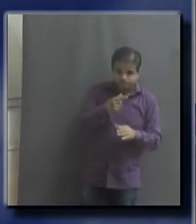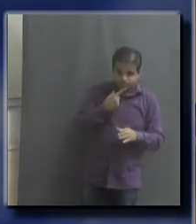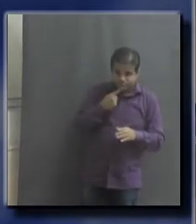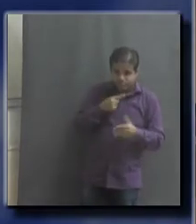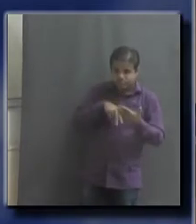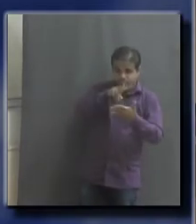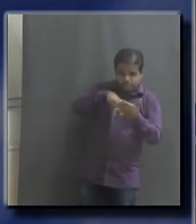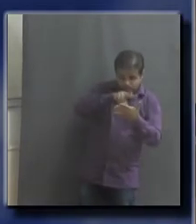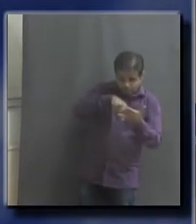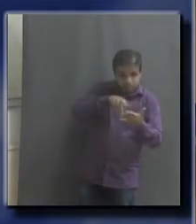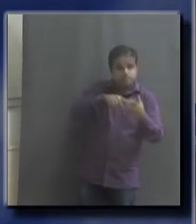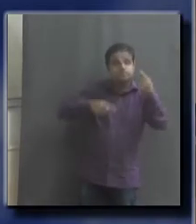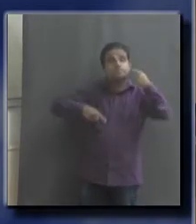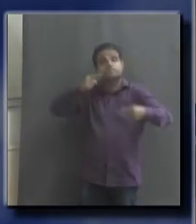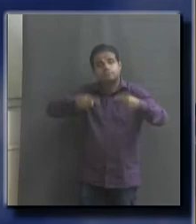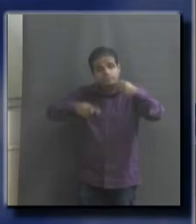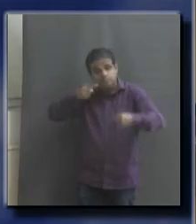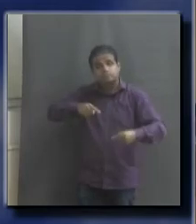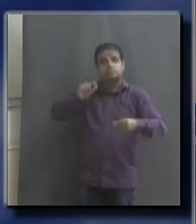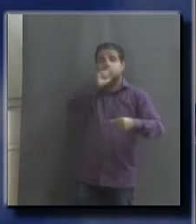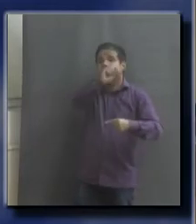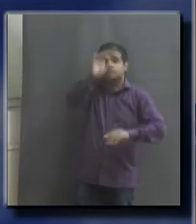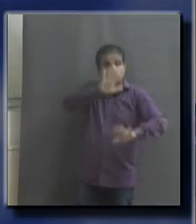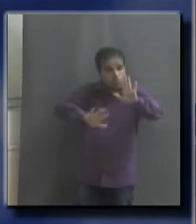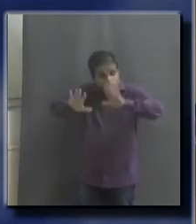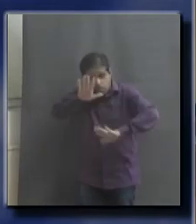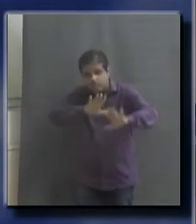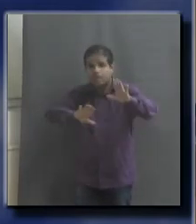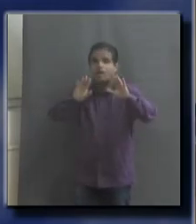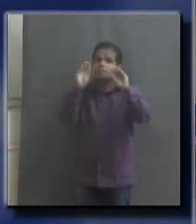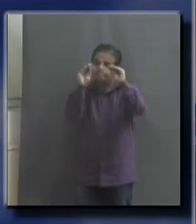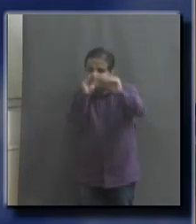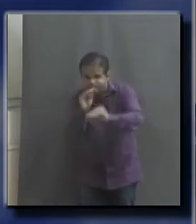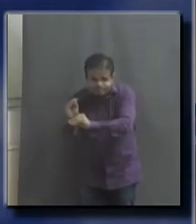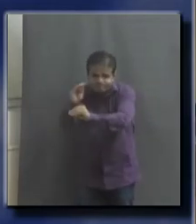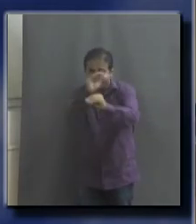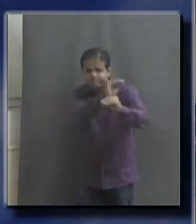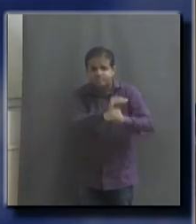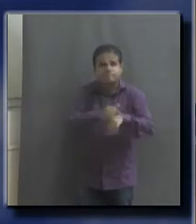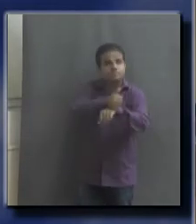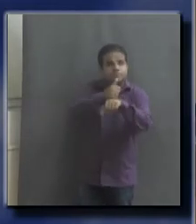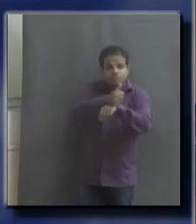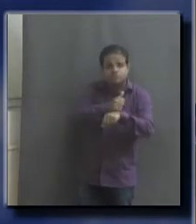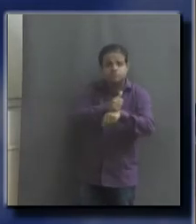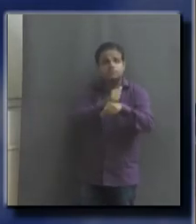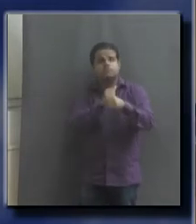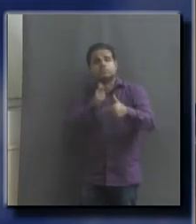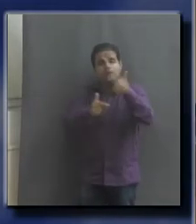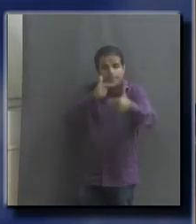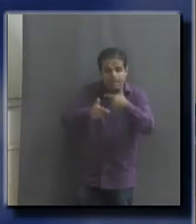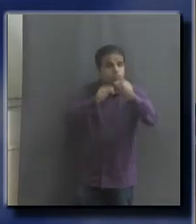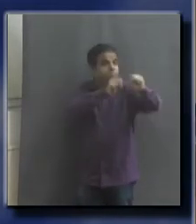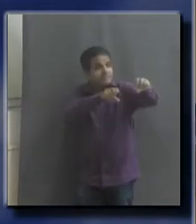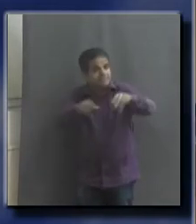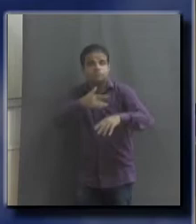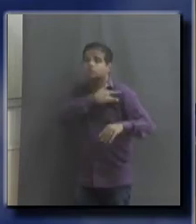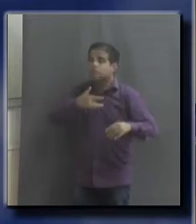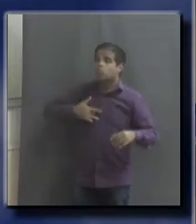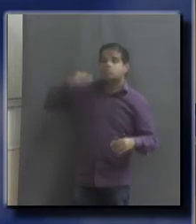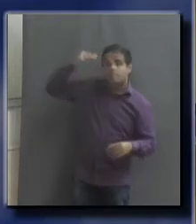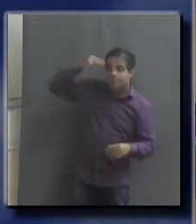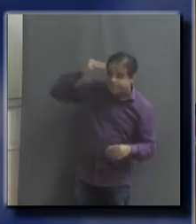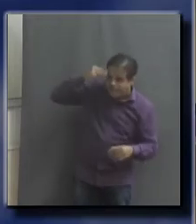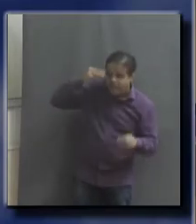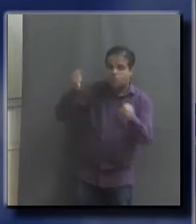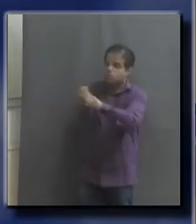a leitura política é cuidar da profissão de uma forma a trabalhar o ensino como saúde mental,